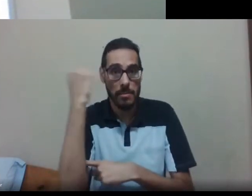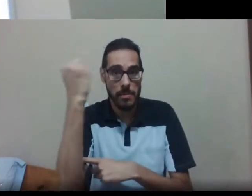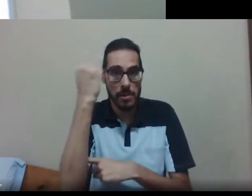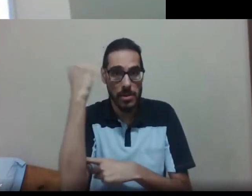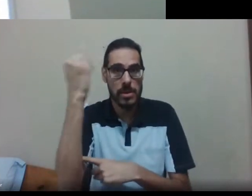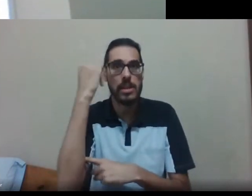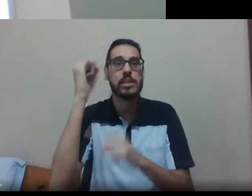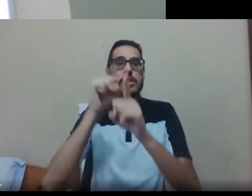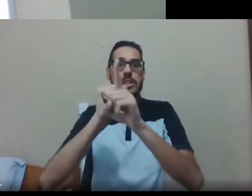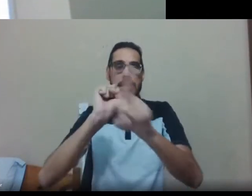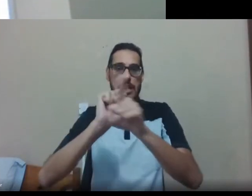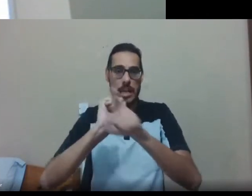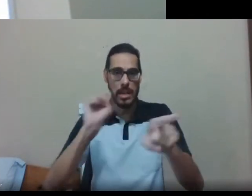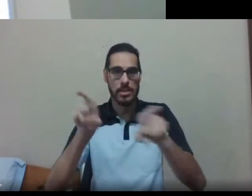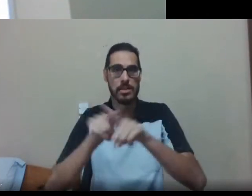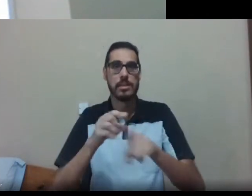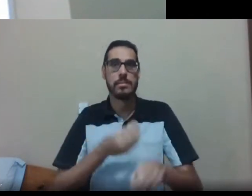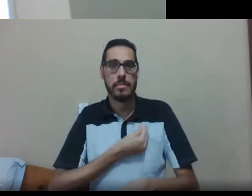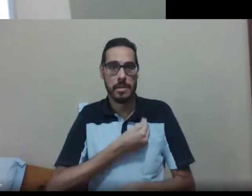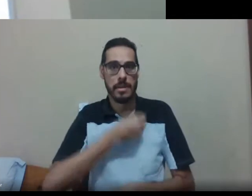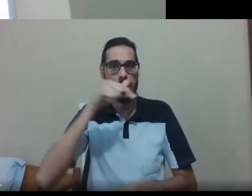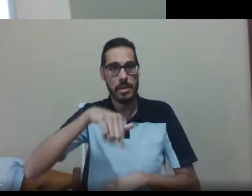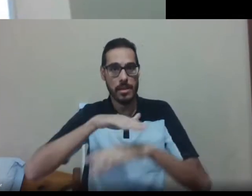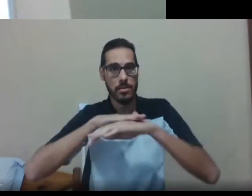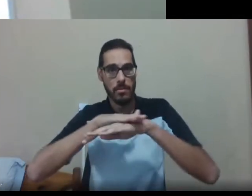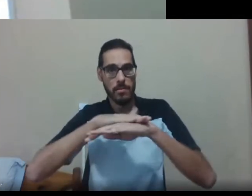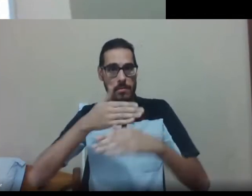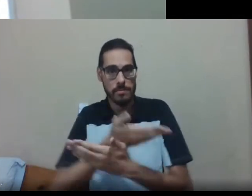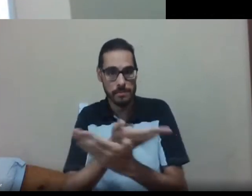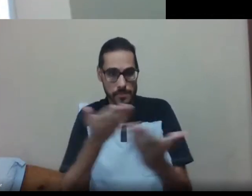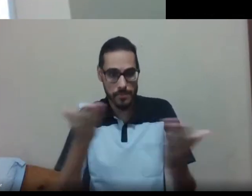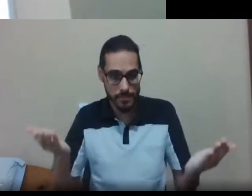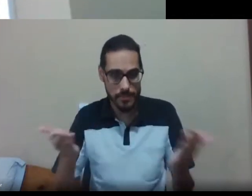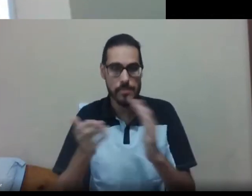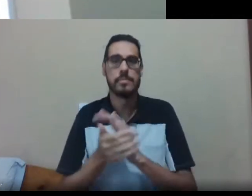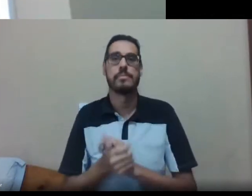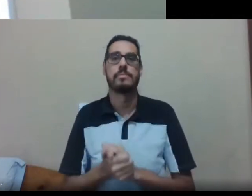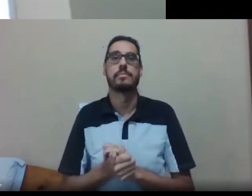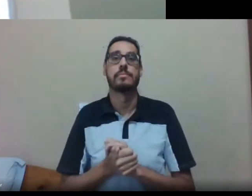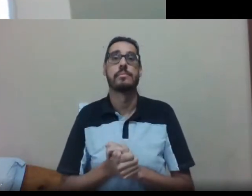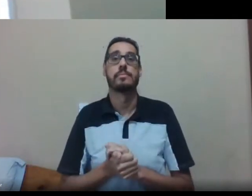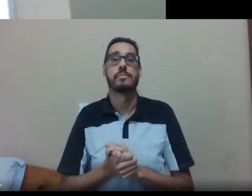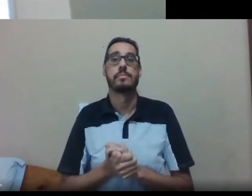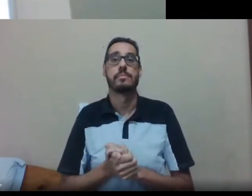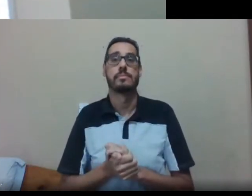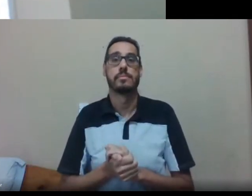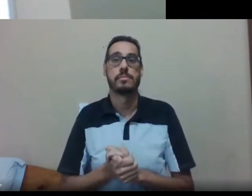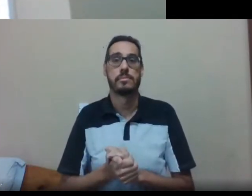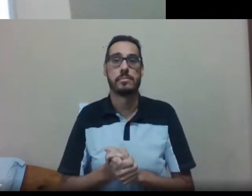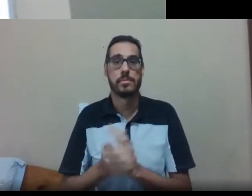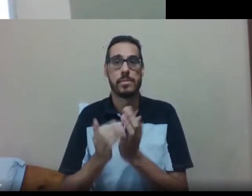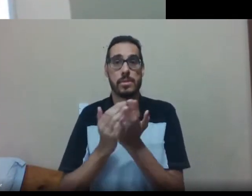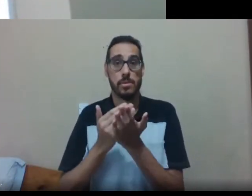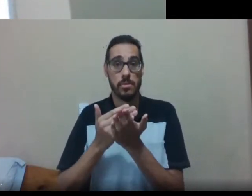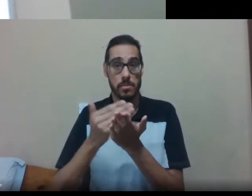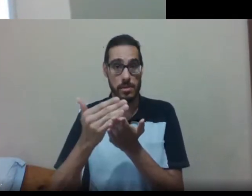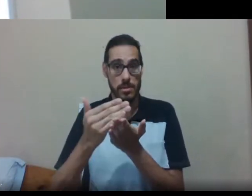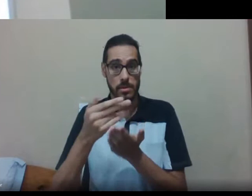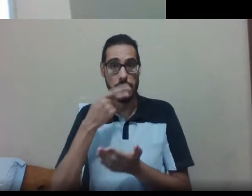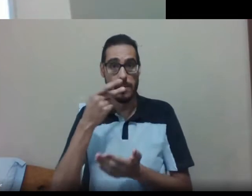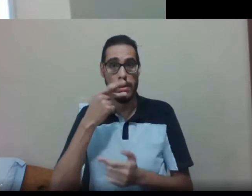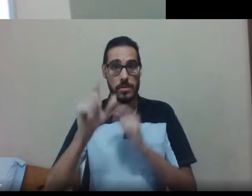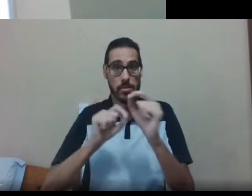Inicio dizendo que ontem as coordenações de curso receberam um documento com algumas